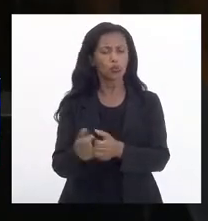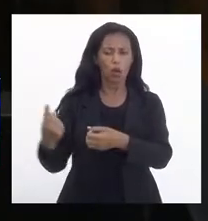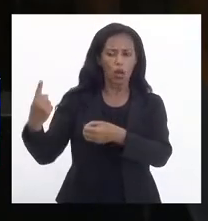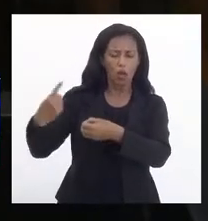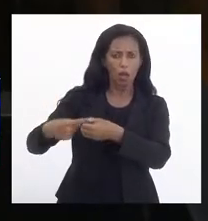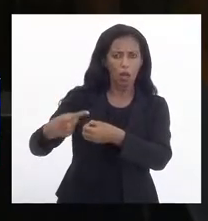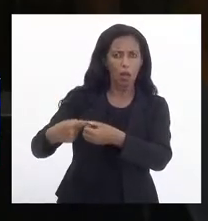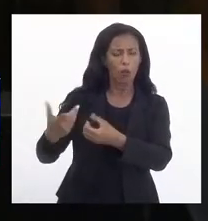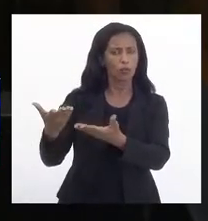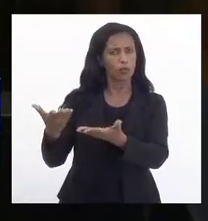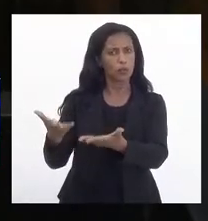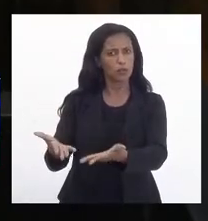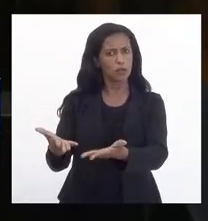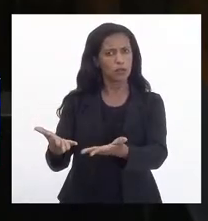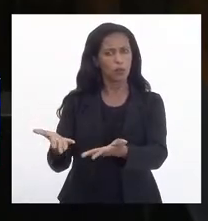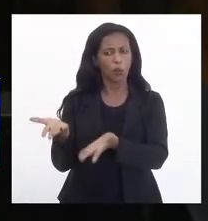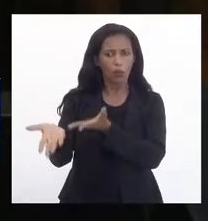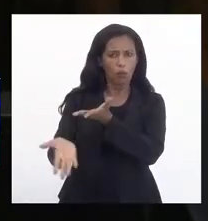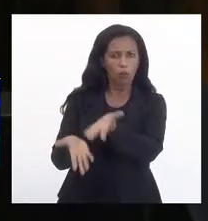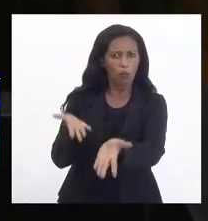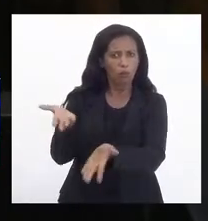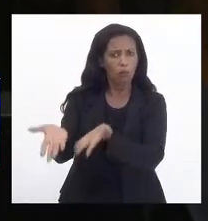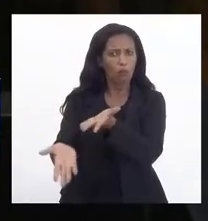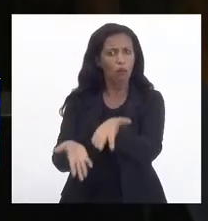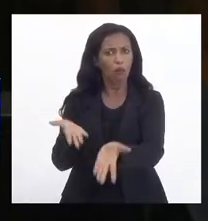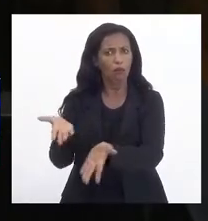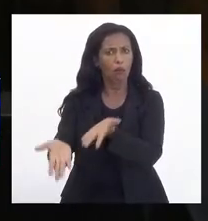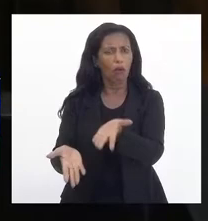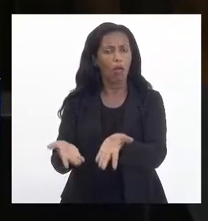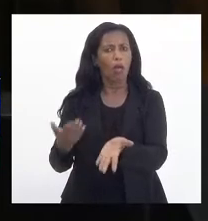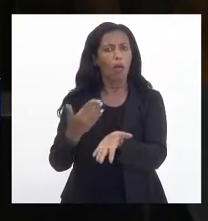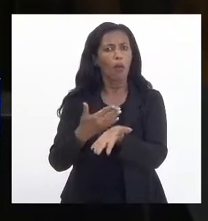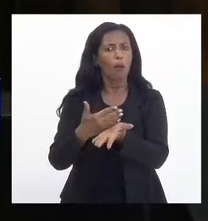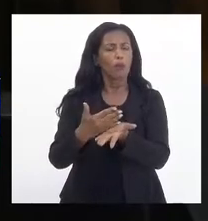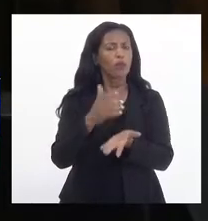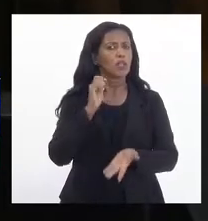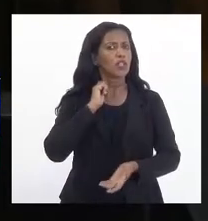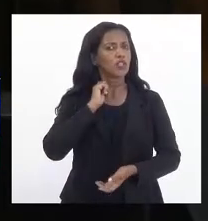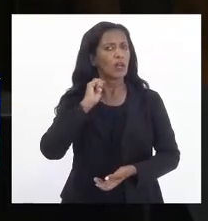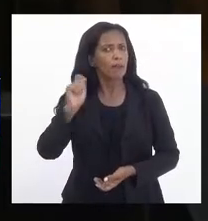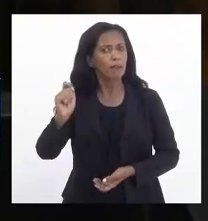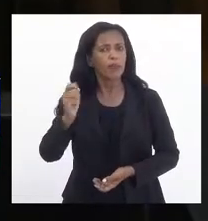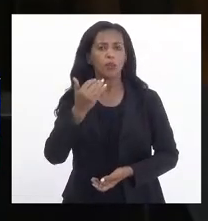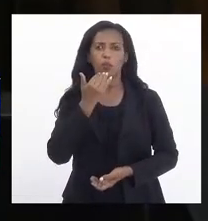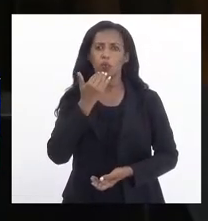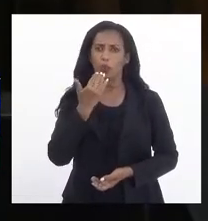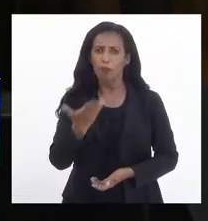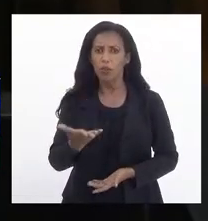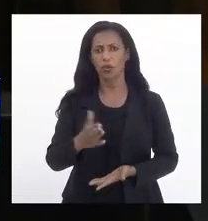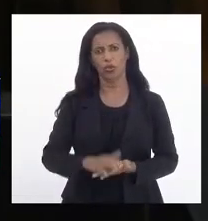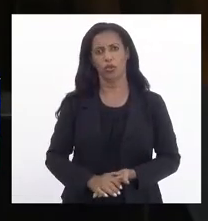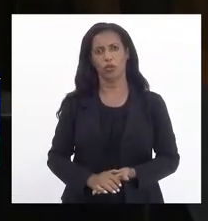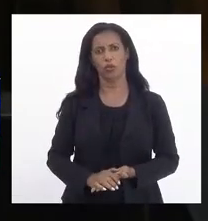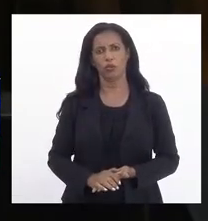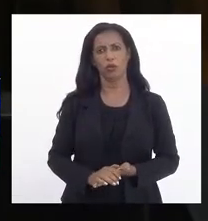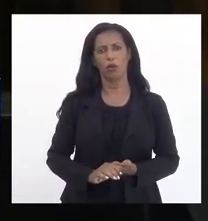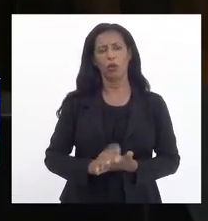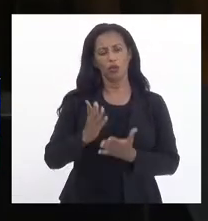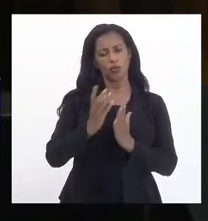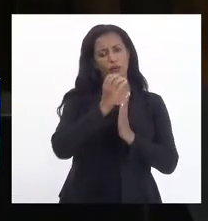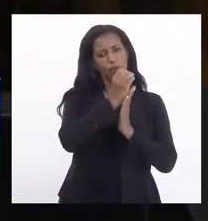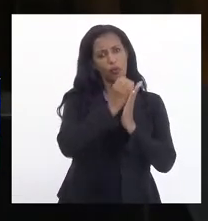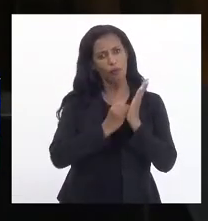munícipes, uma atenção especial, porque desde abril eu estou pedindo, eu fiz o requerimento de informação